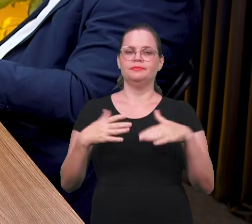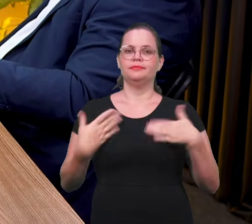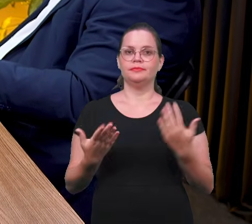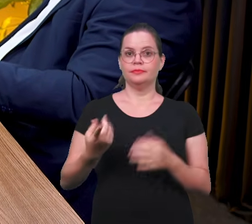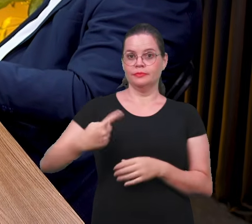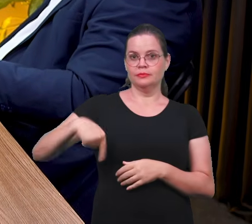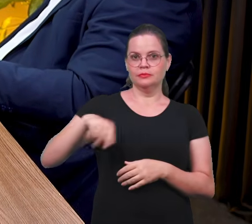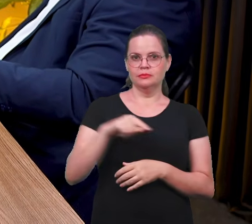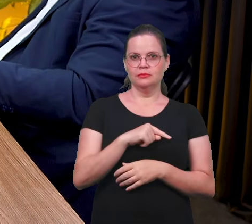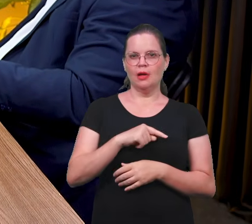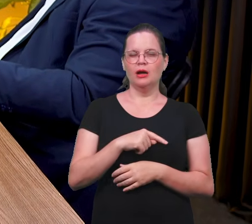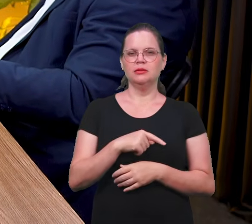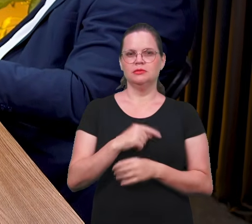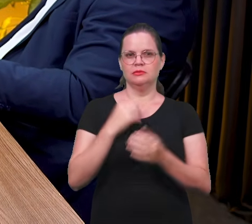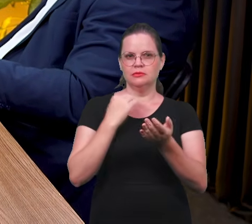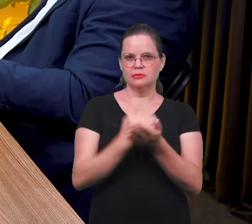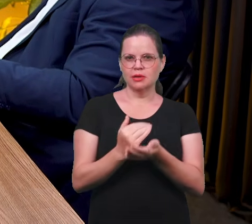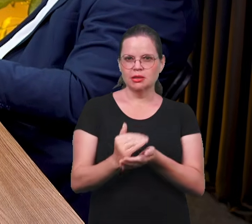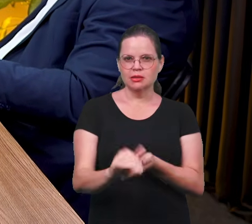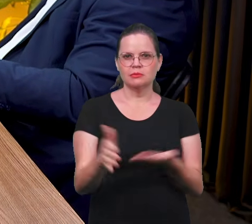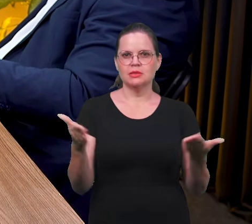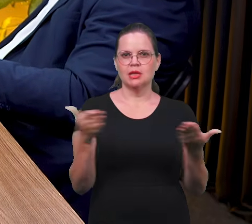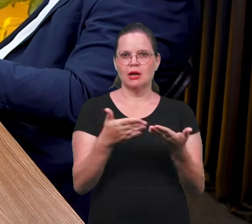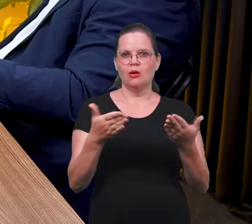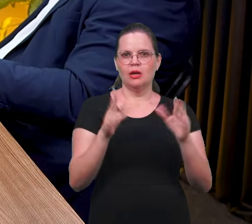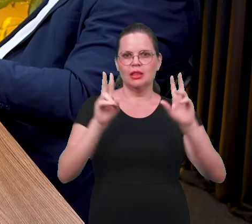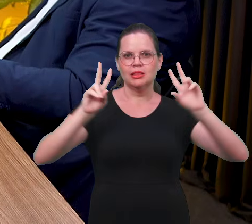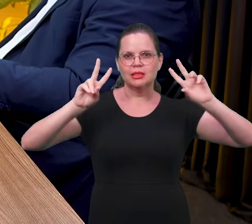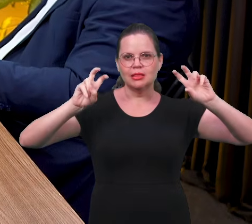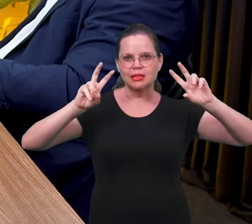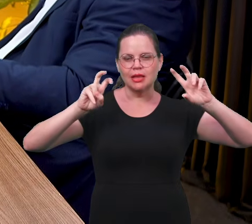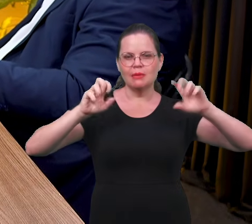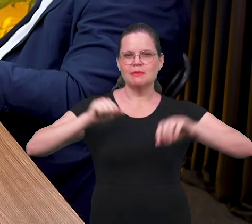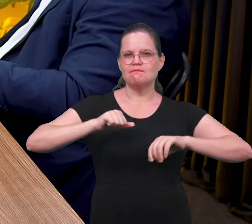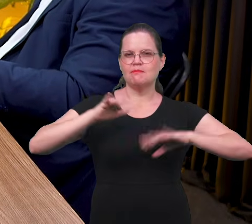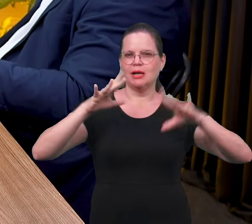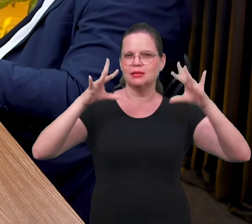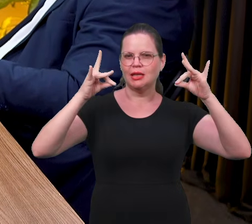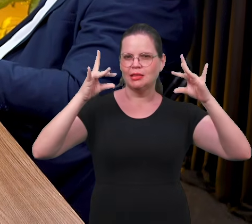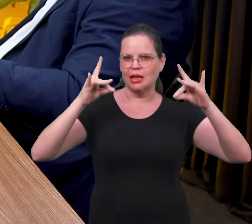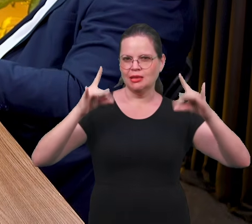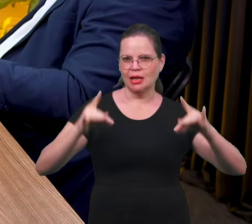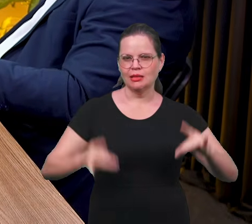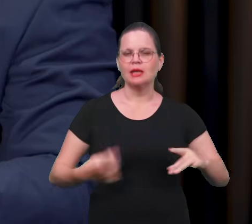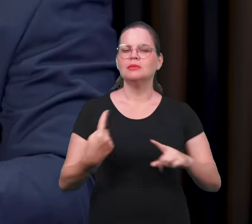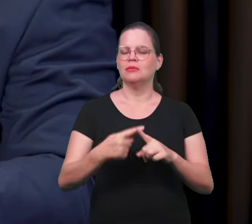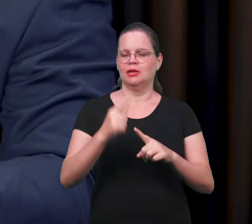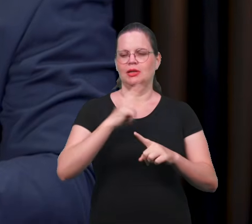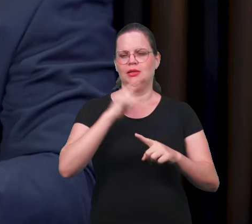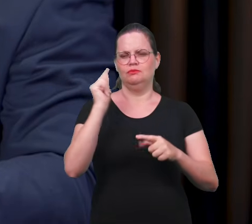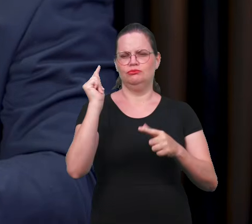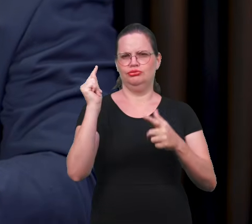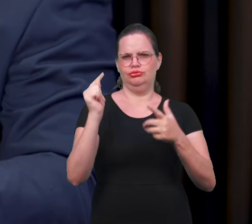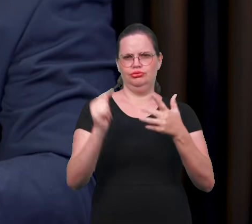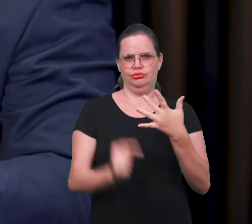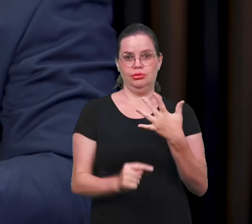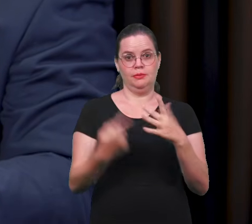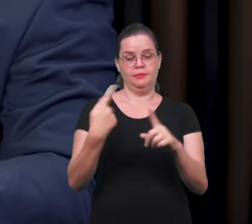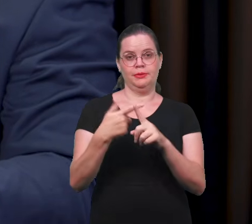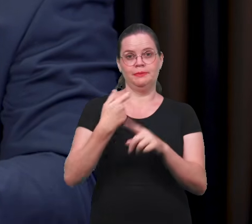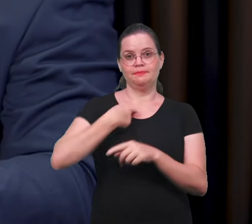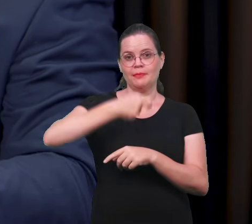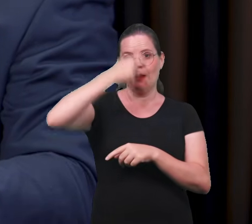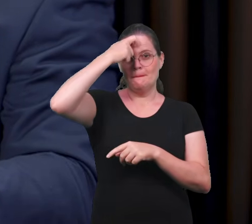iniciativa de explorar um pouco mais esse tema, porque ele é muito vasto. A mente